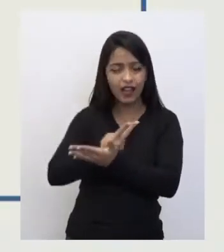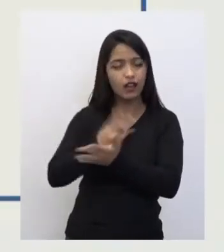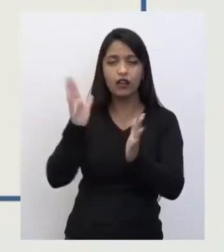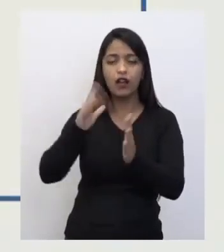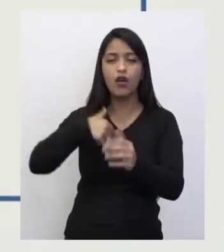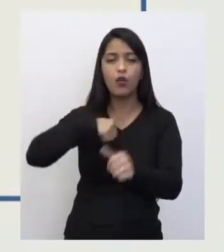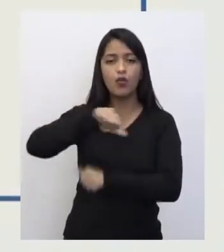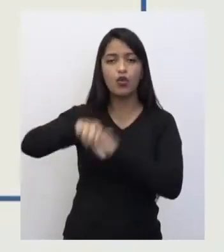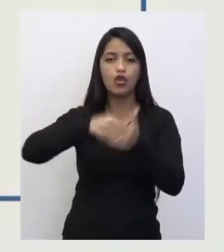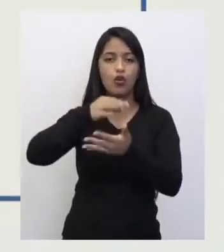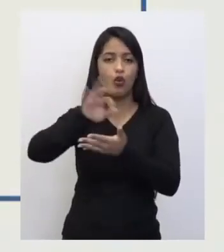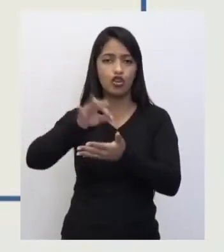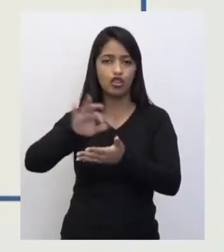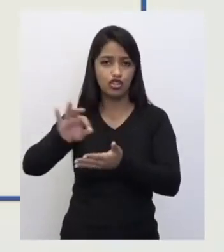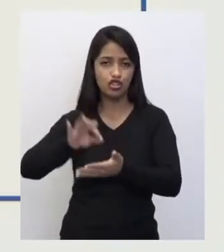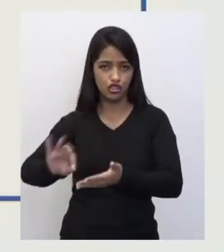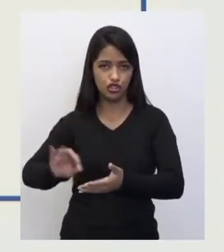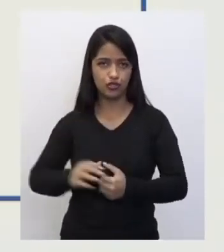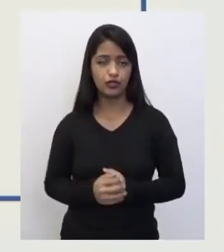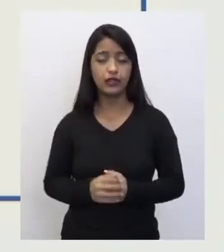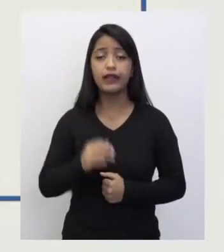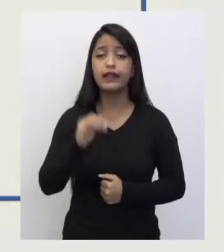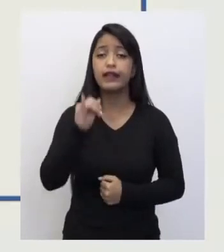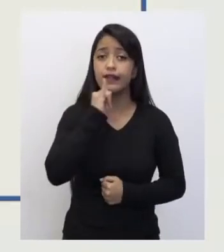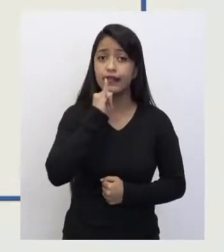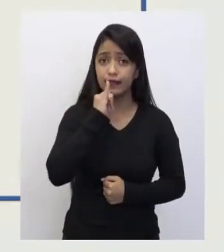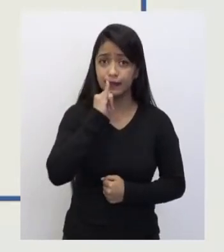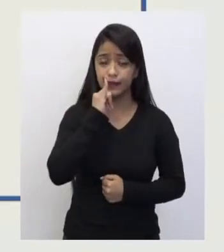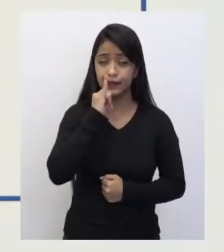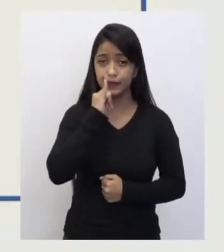escrito, né? Então, alguns exemplos de marcadores